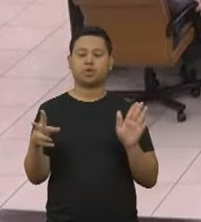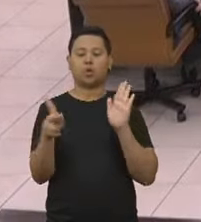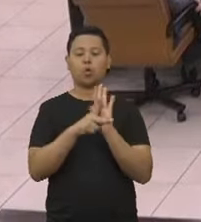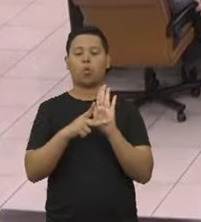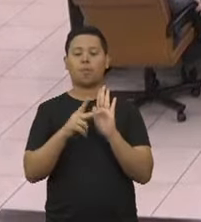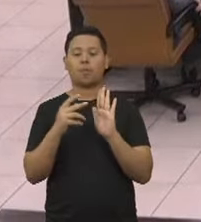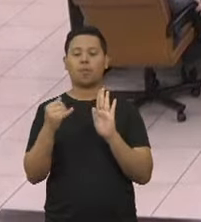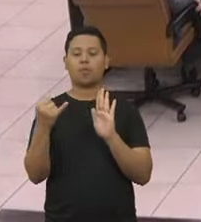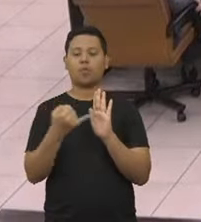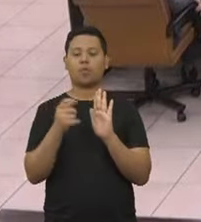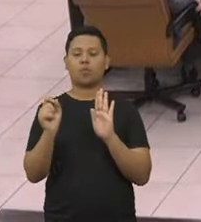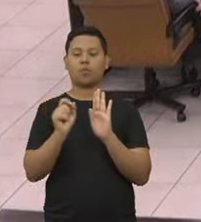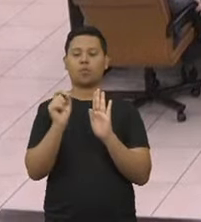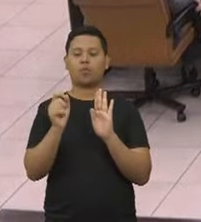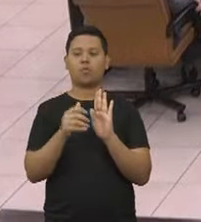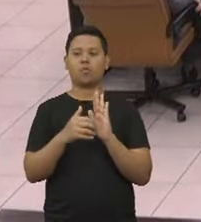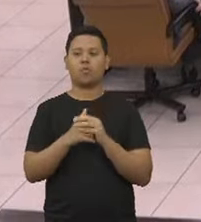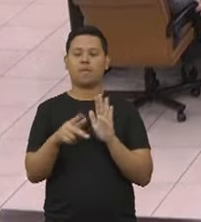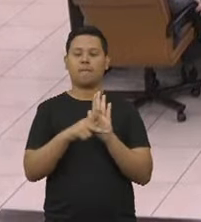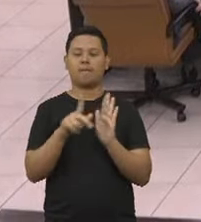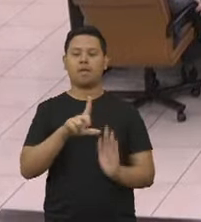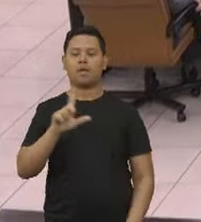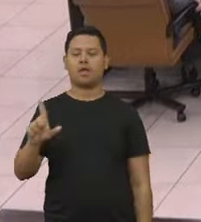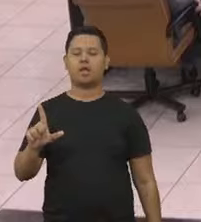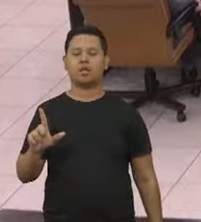Projeto PLE